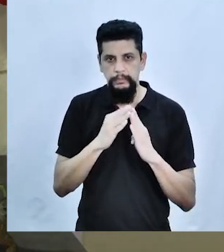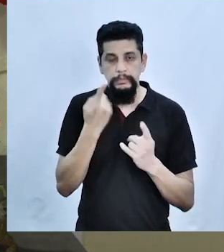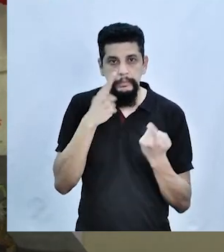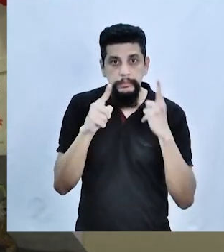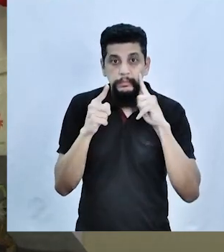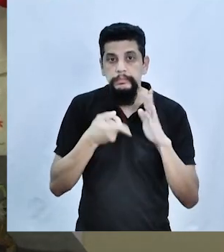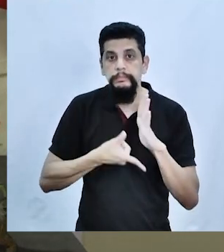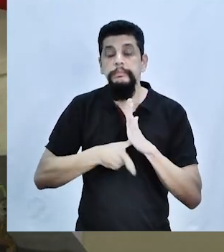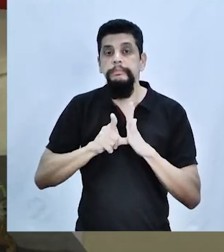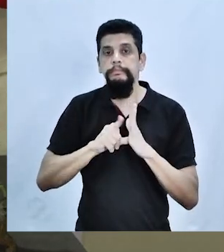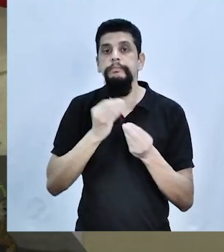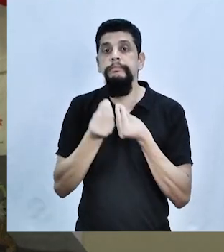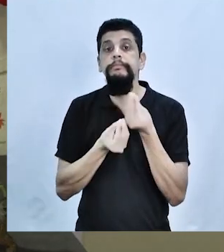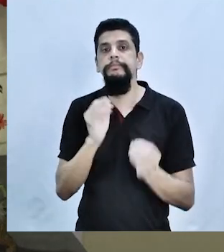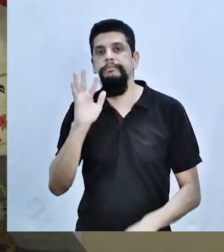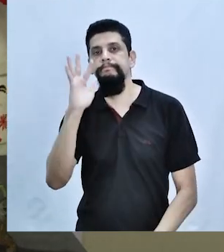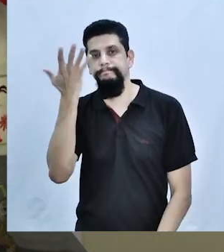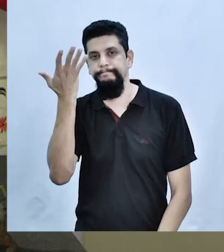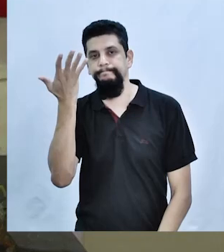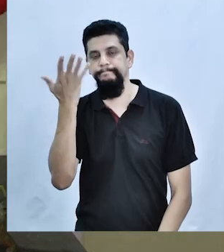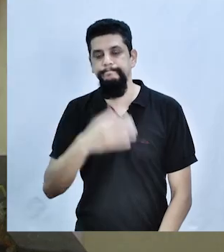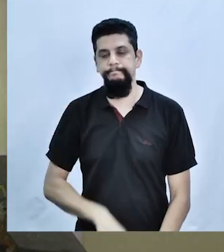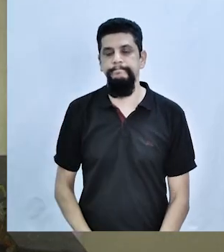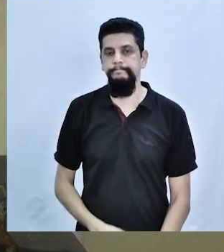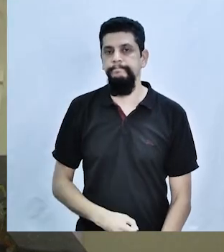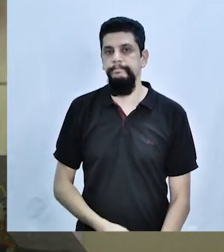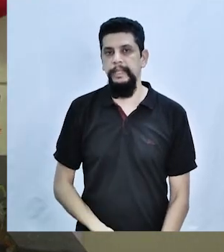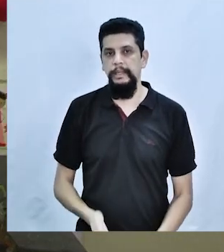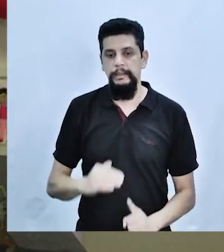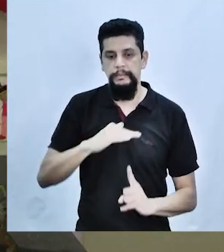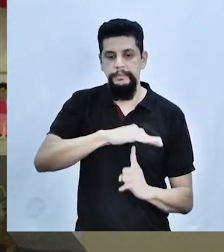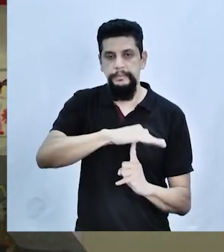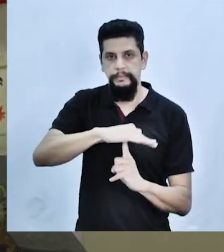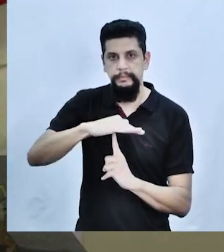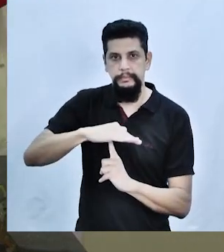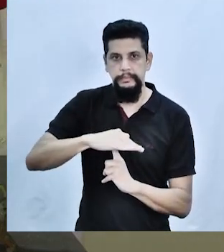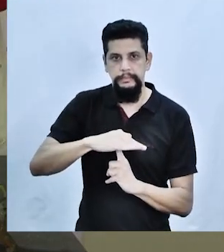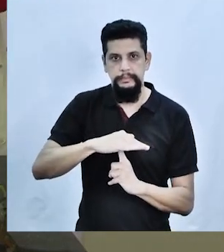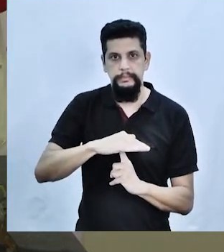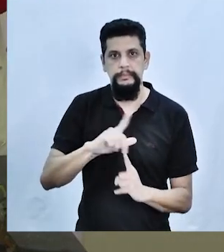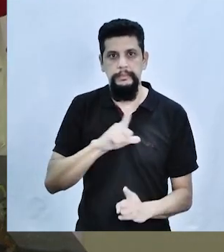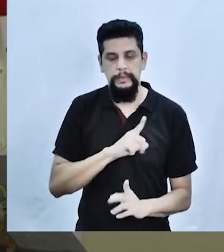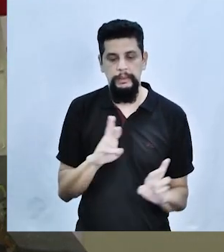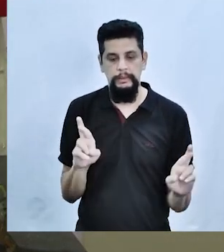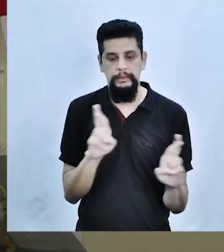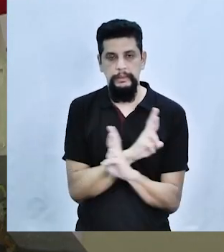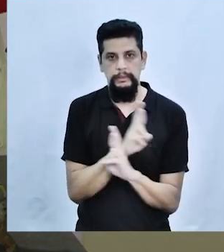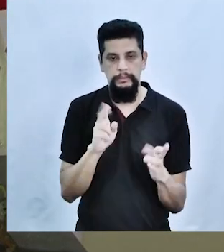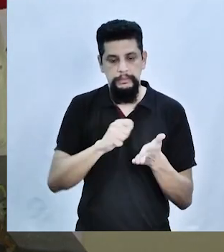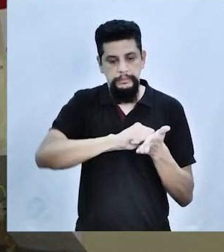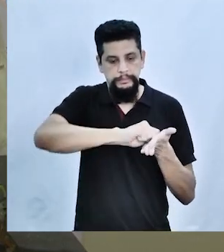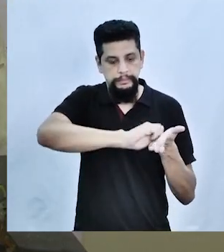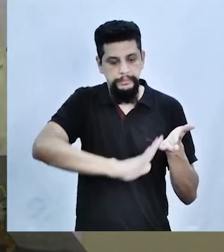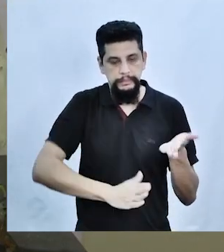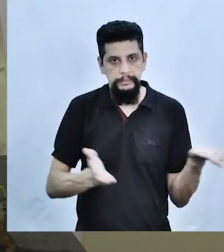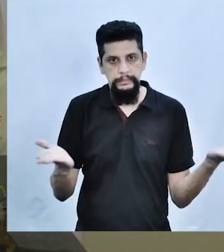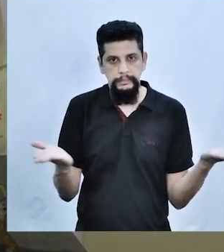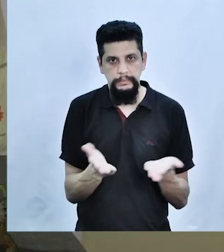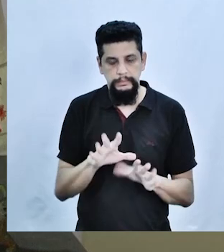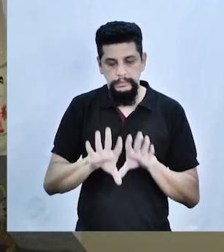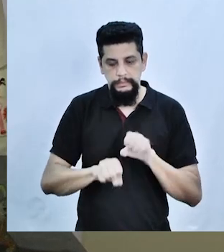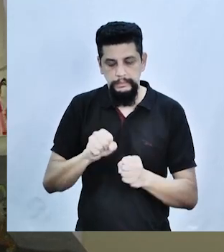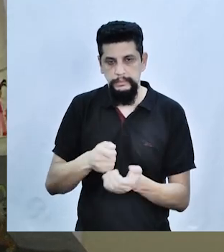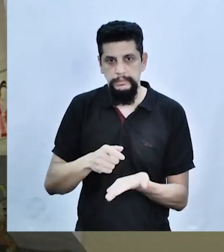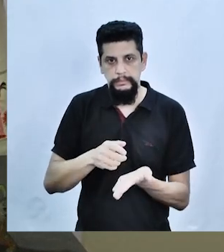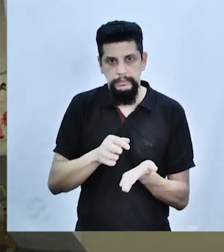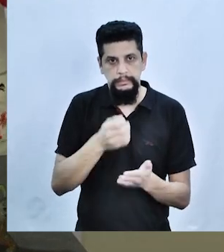casa descobriu antes? Como é que foi? É isso aí. Bom, Paraná também tem a ver com a tarefa de hoje. Pega o seu